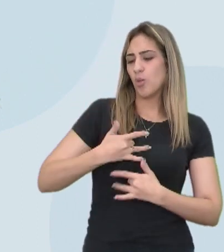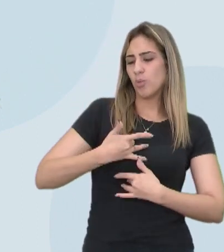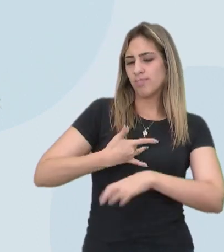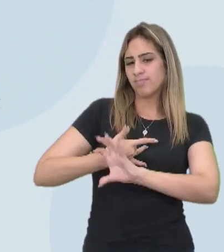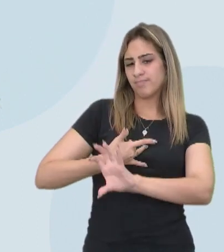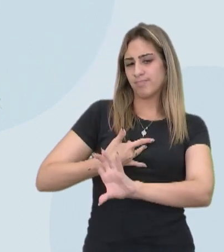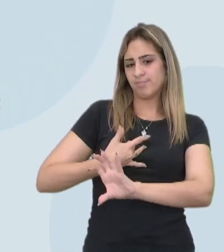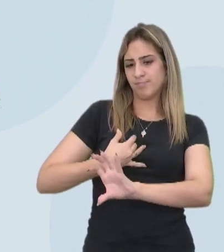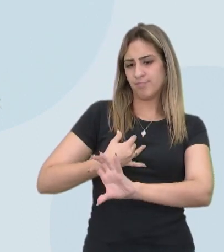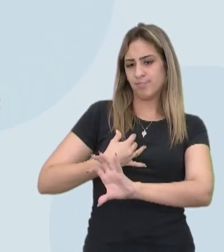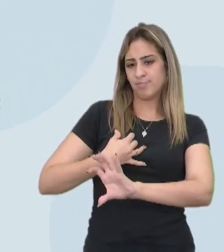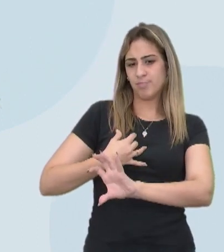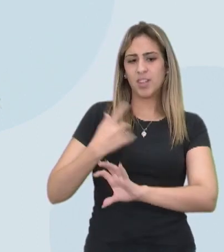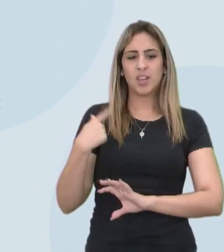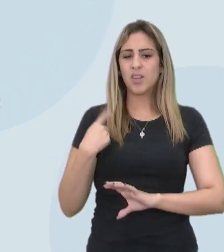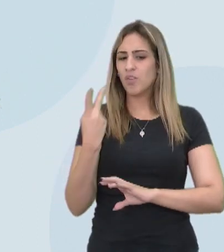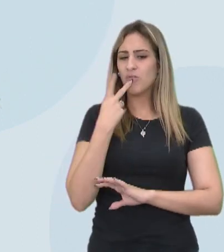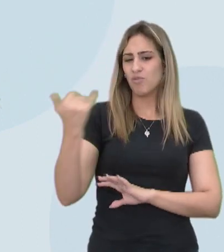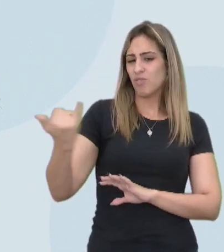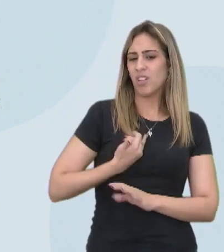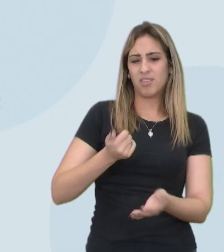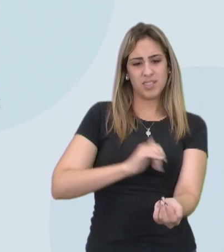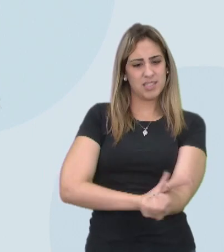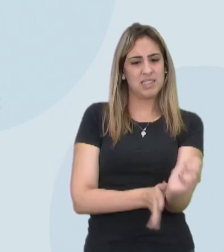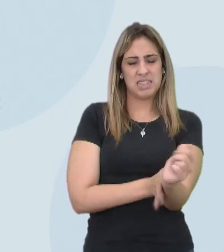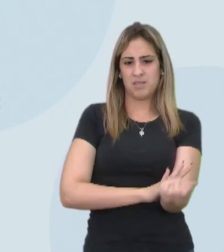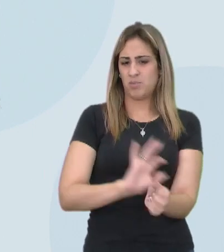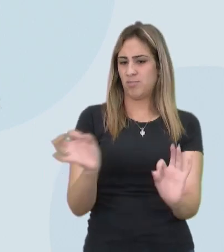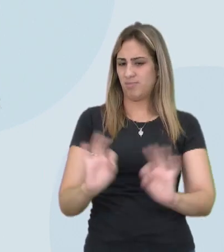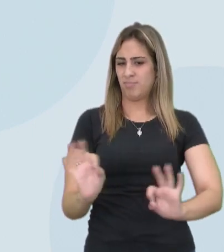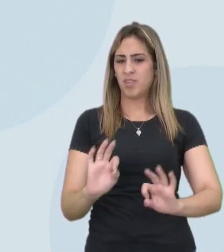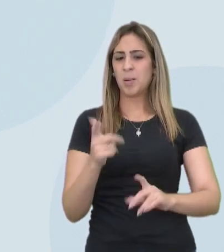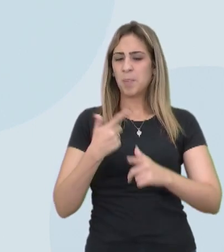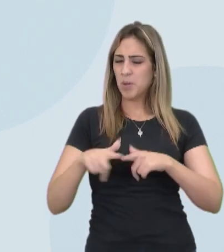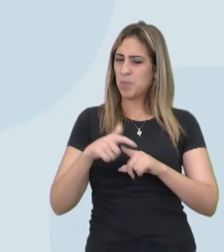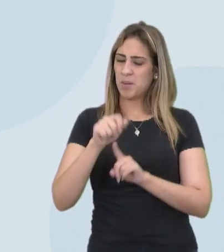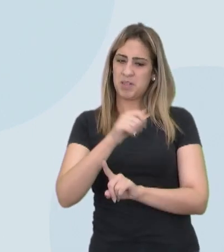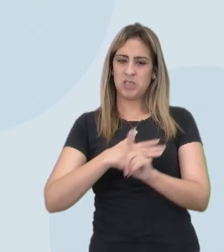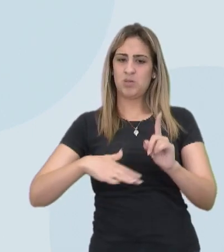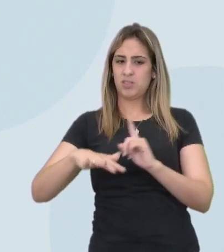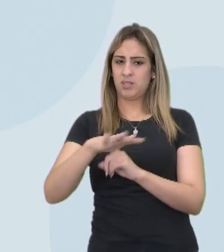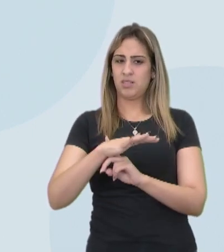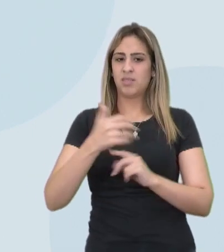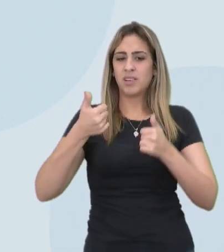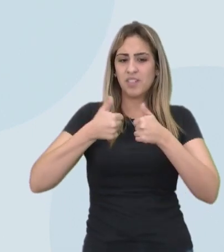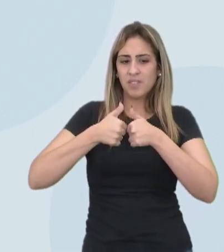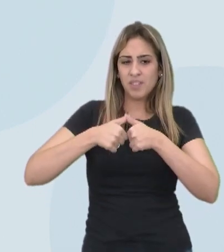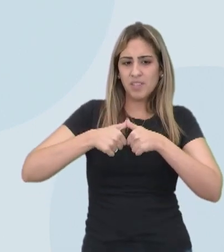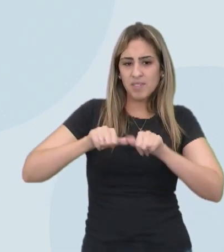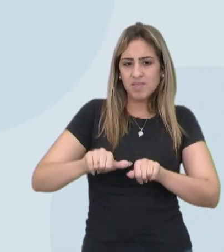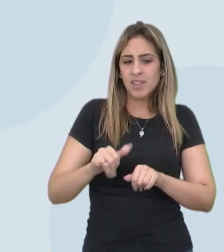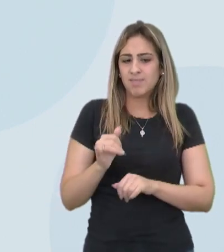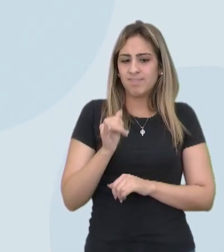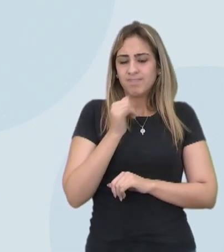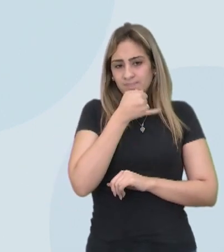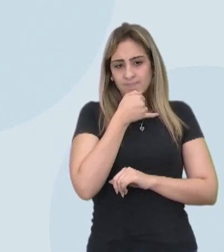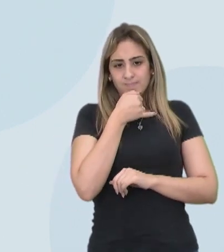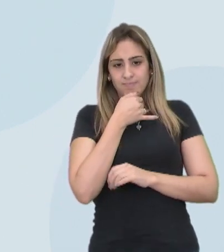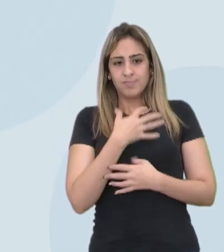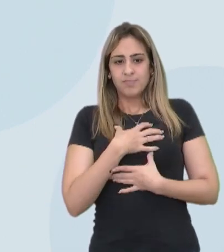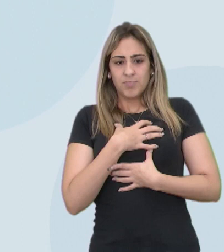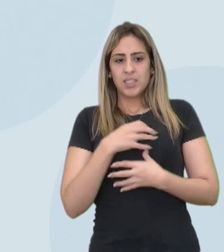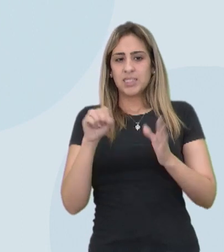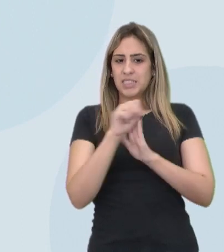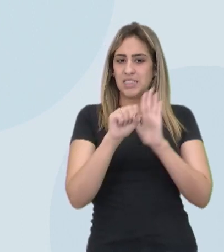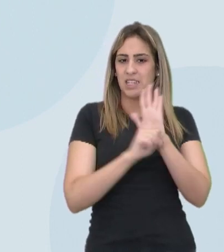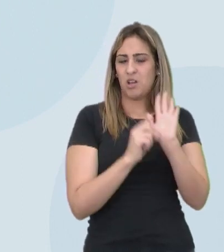outro. Não me venha com racismo estrutural, problemas sociais. Fiquei perplexa que em pleno